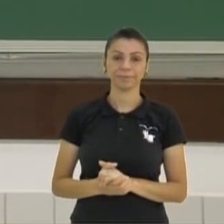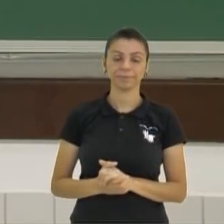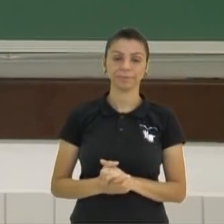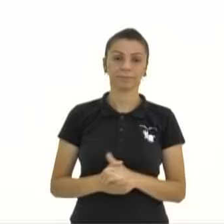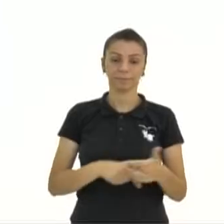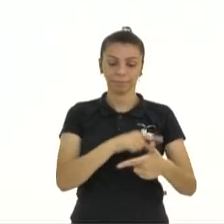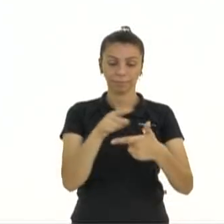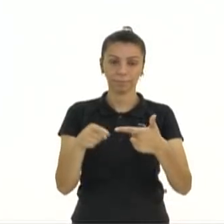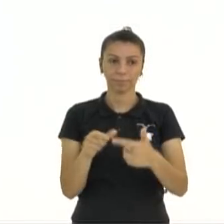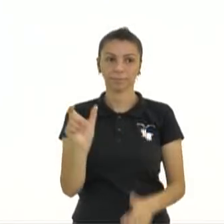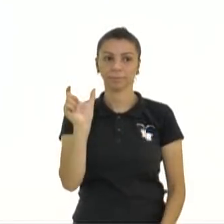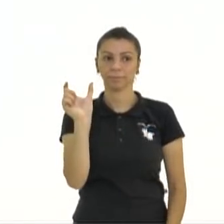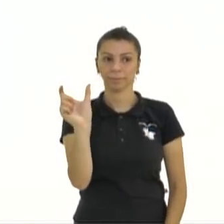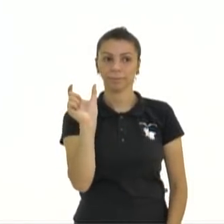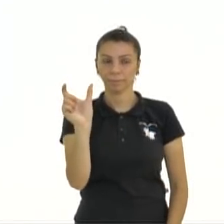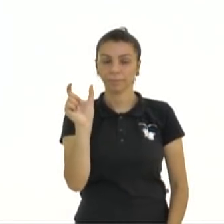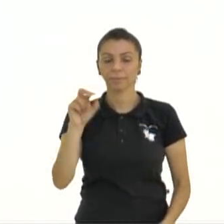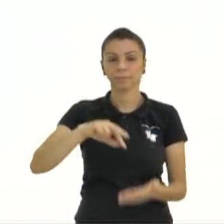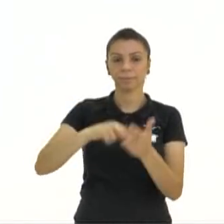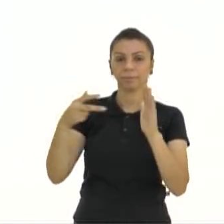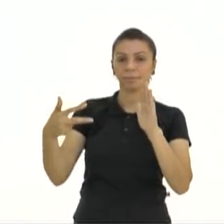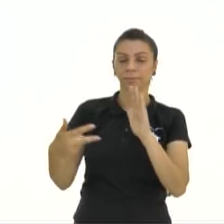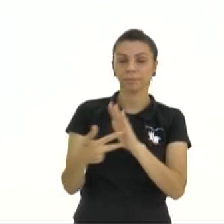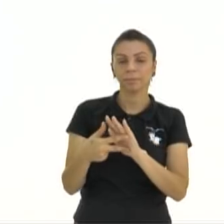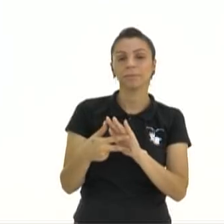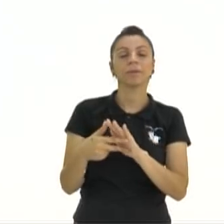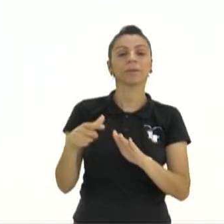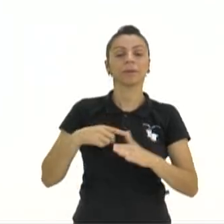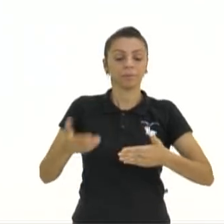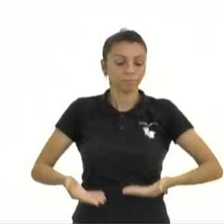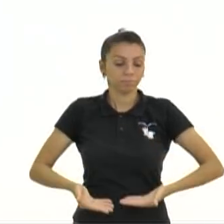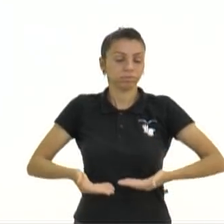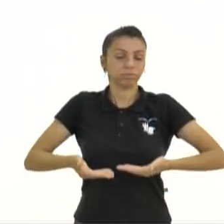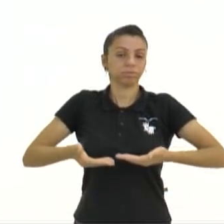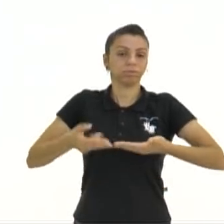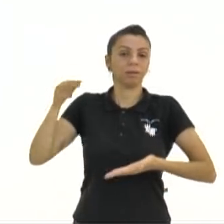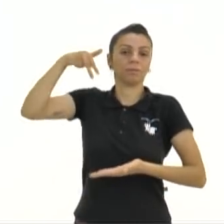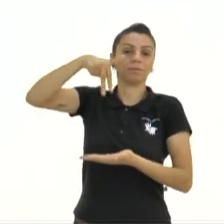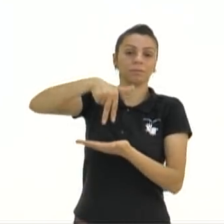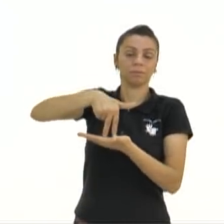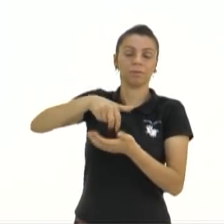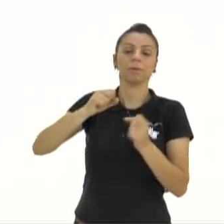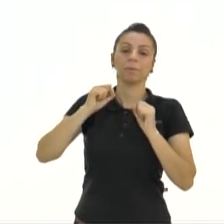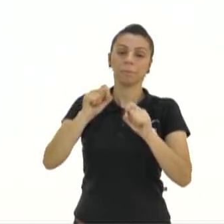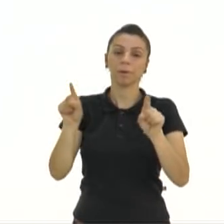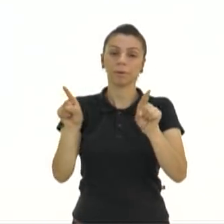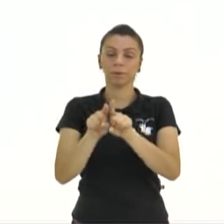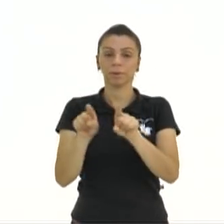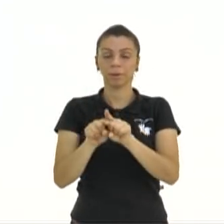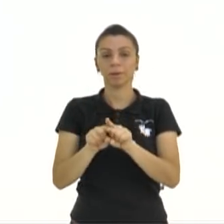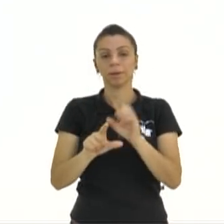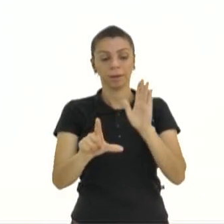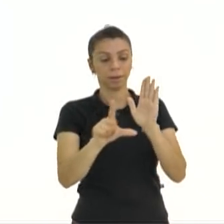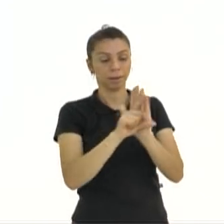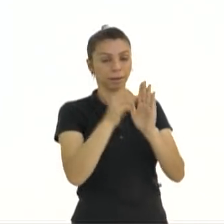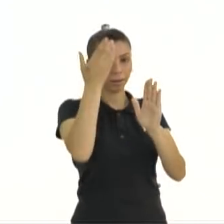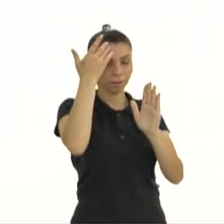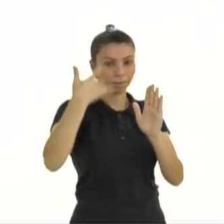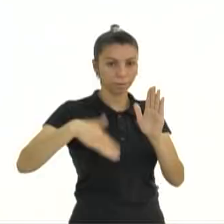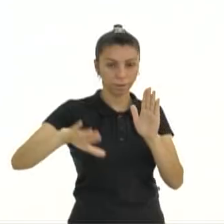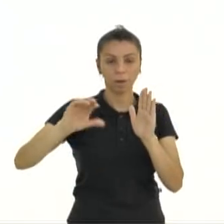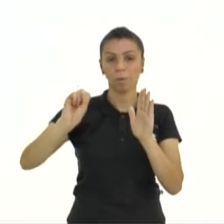2. A palavra em sânscrito, que significa aquilo que me mantém elevado, pode também ser chamado de lei natural, lei